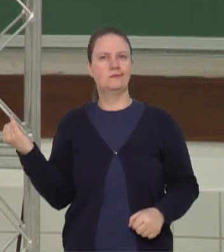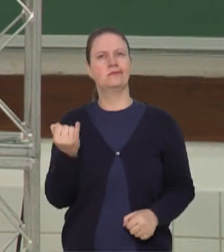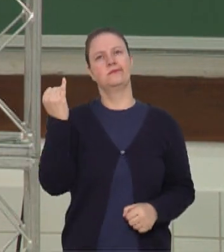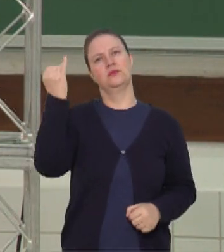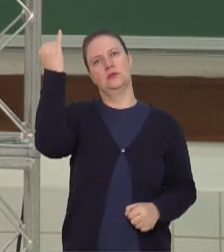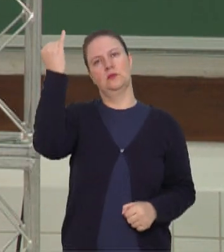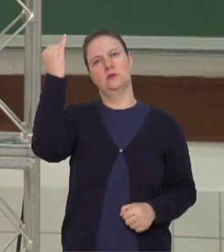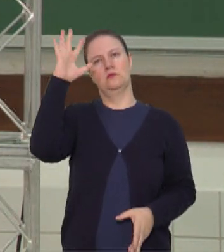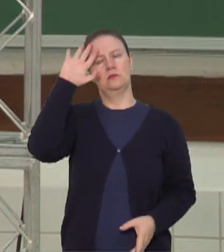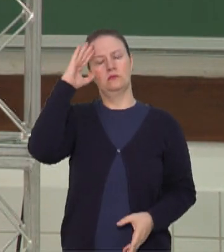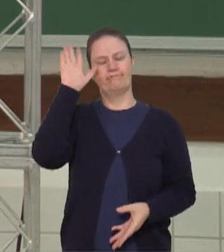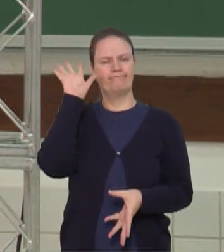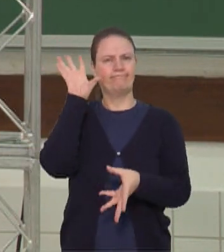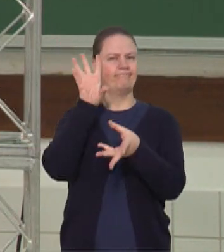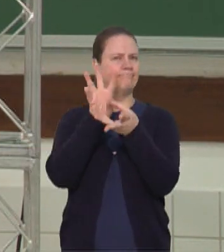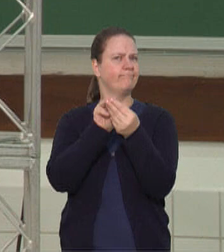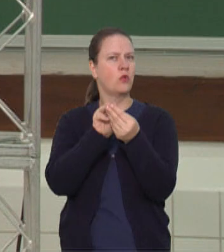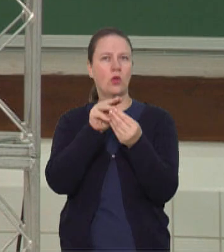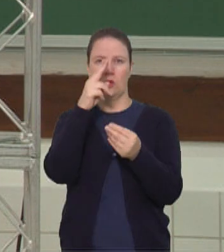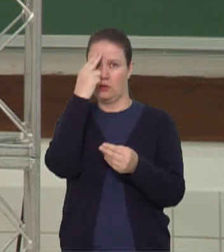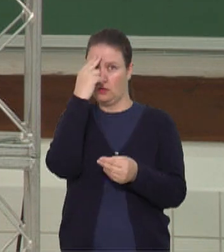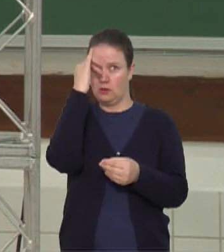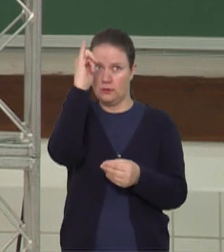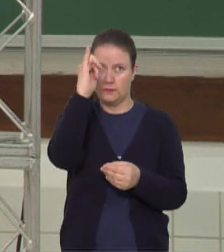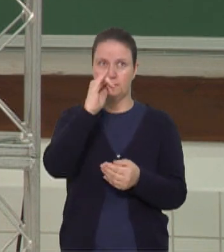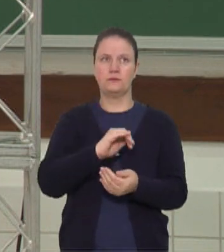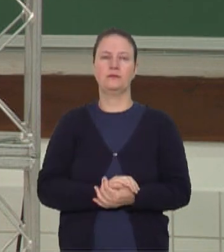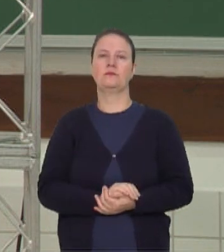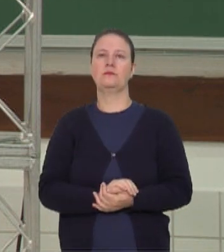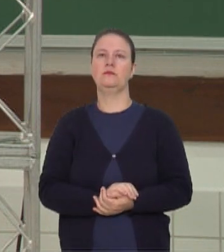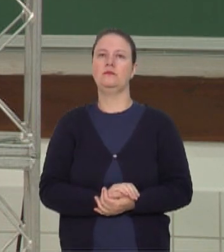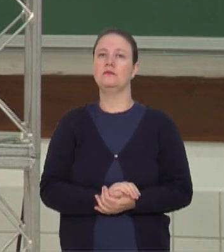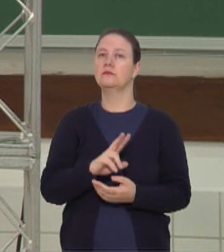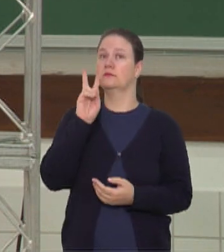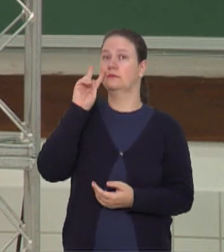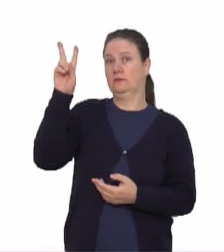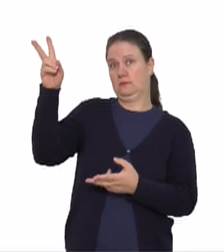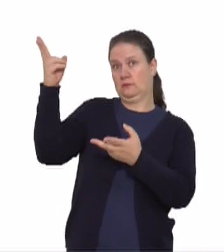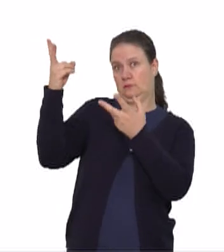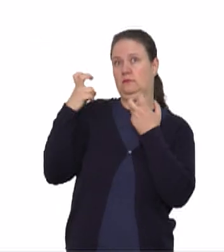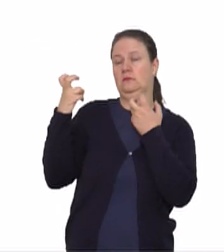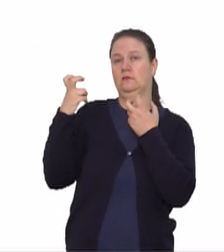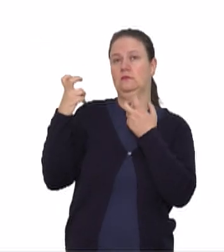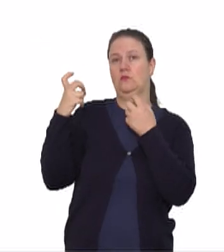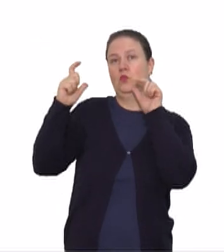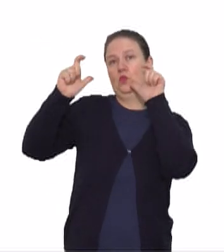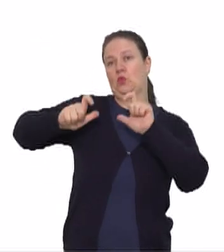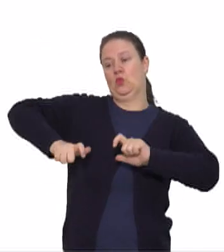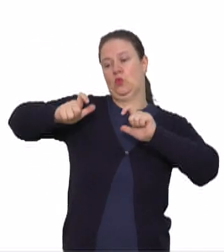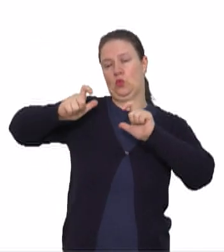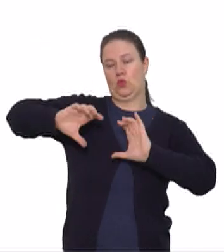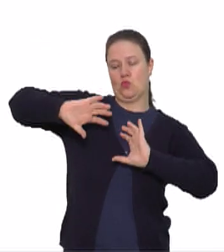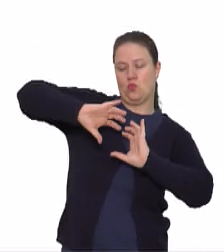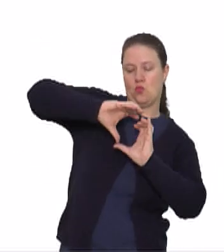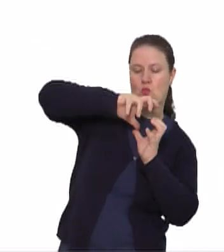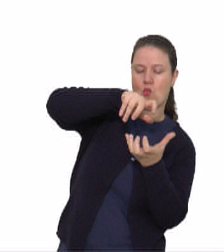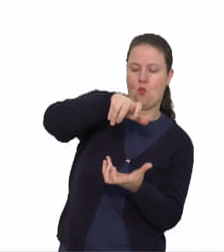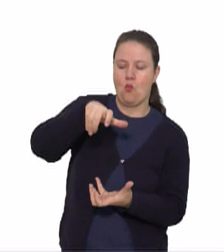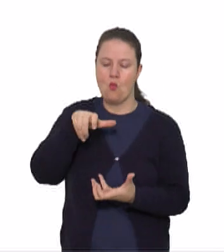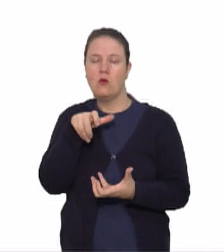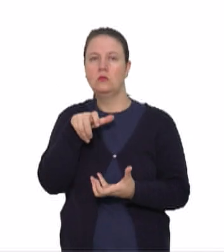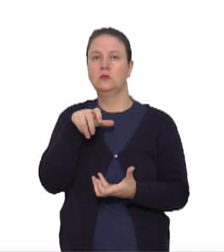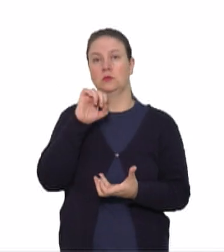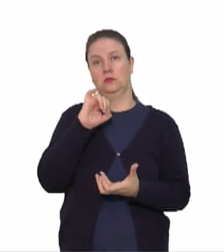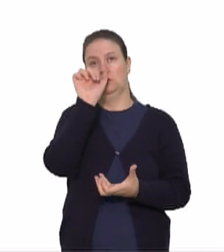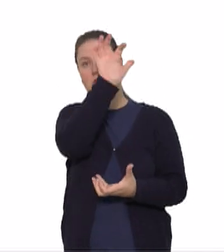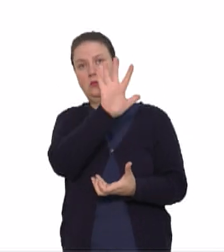a gente entender um pouco mais sobre o Haiti. Aqui a localização do Haiti no globo, né? Se no mapa